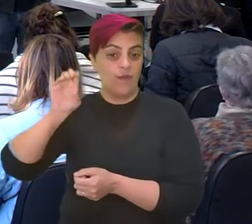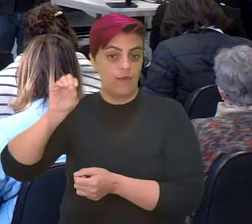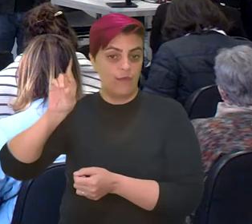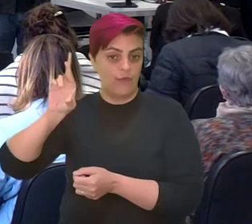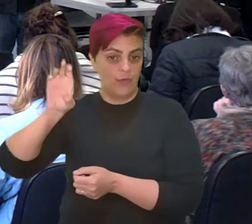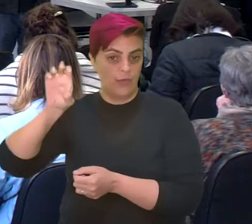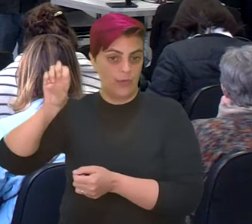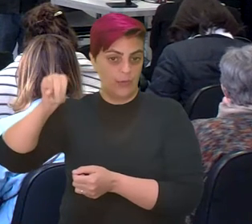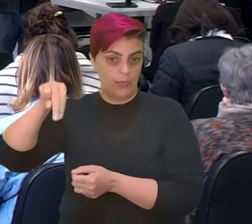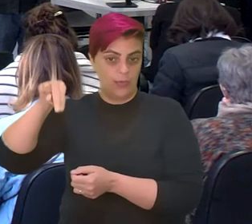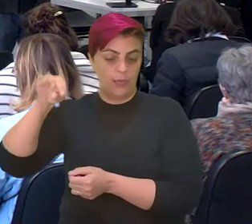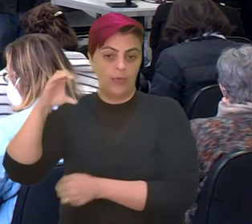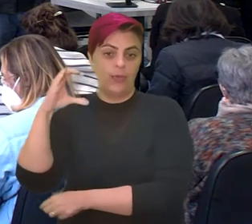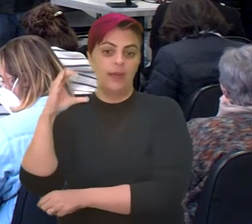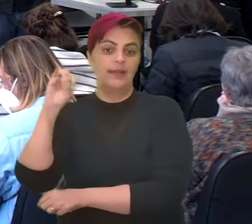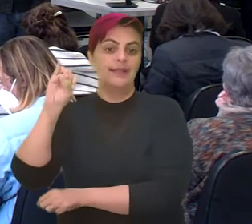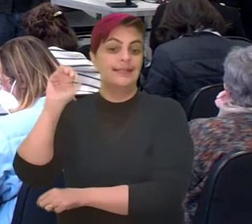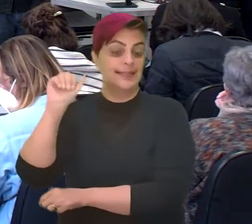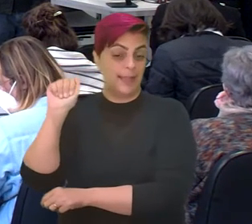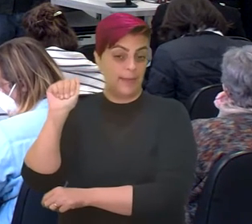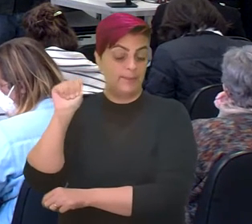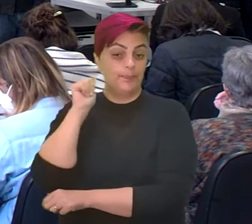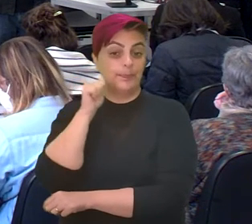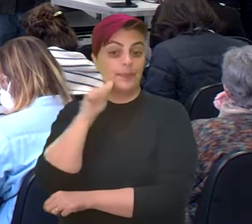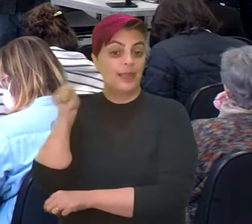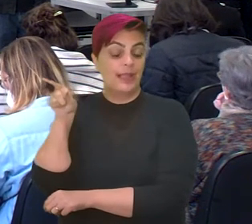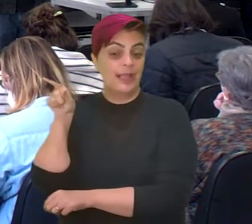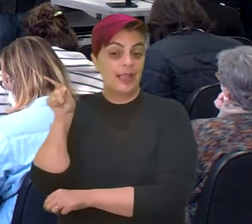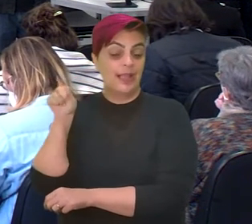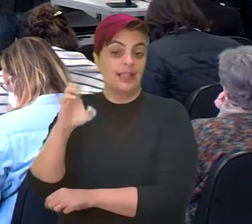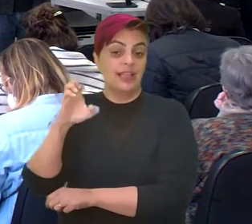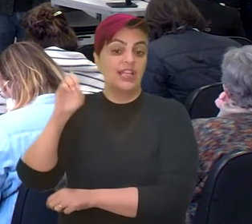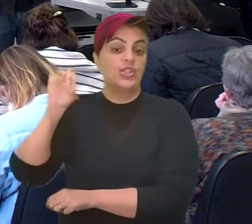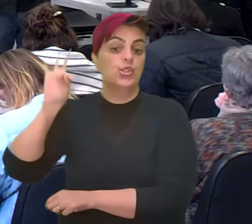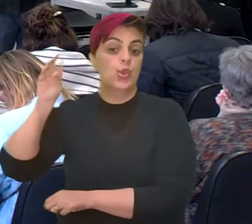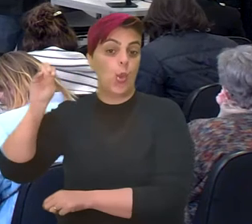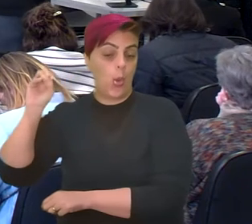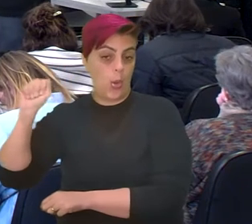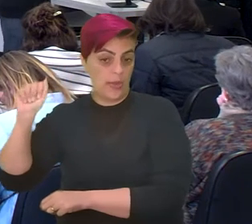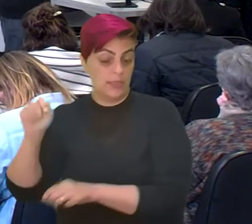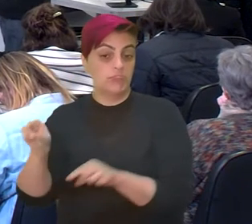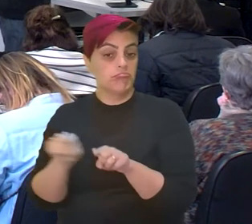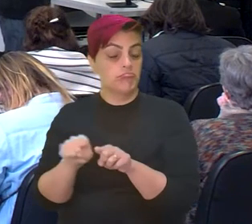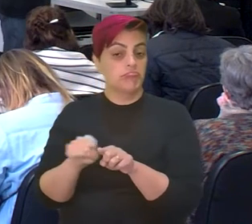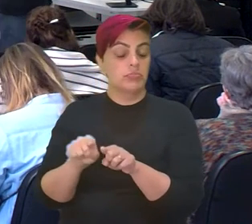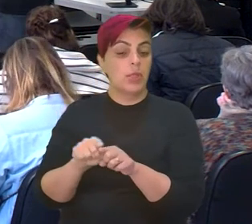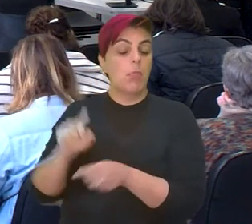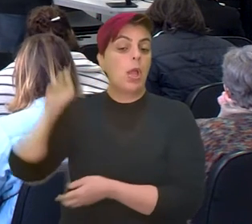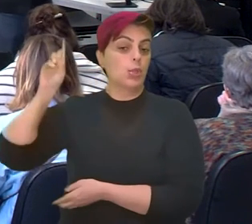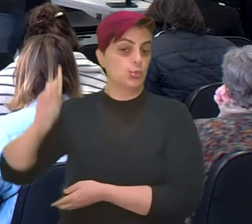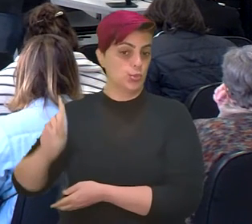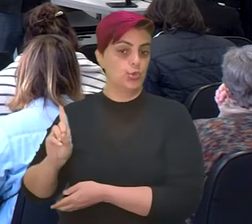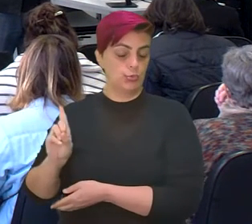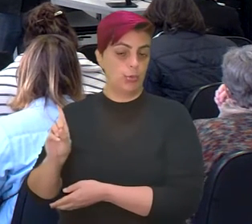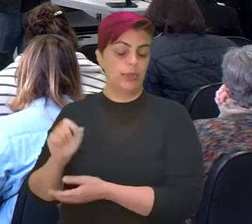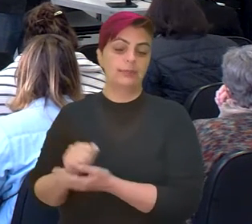agradecendo a ela. Florência, que é editora da UBU e diretora editorial, né,